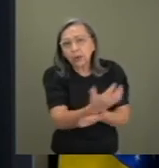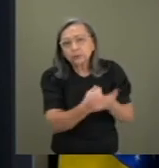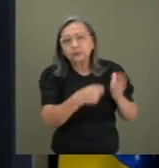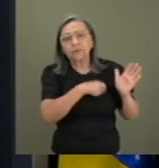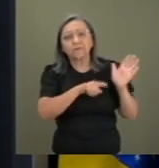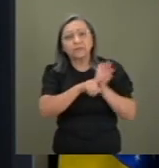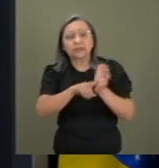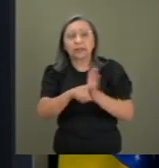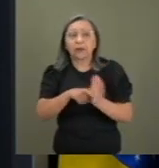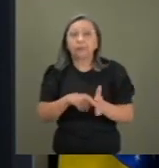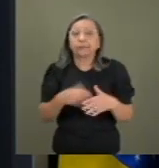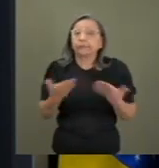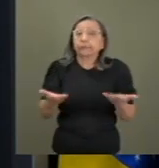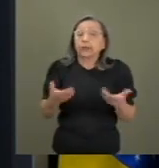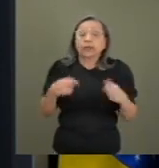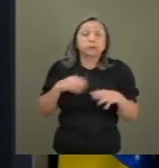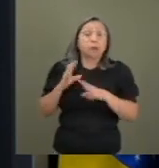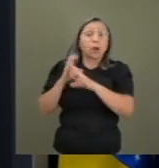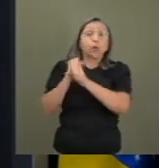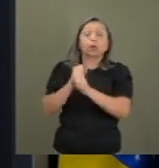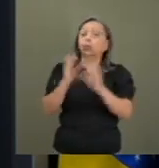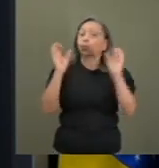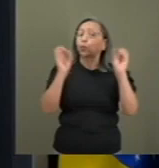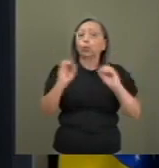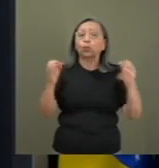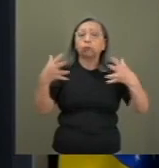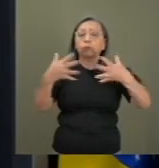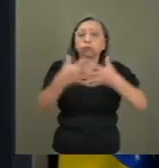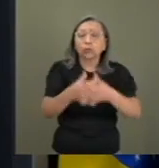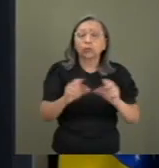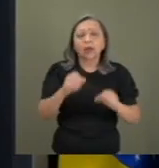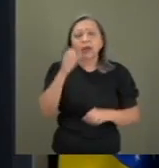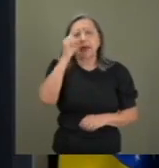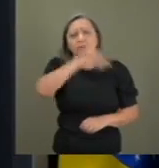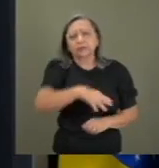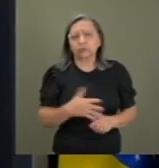numa conta que não fecha nunca, um absurdo